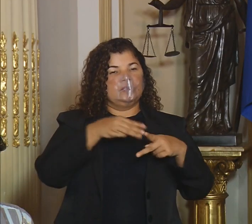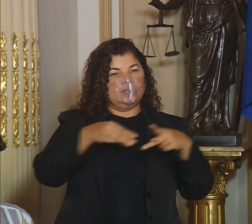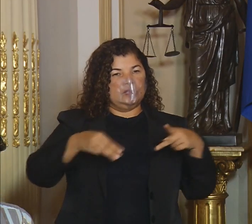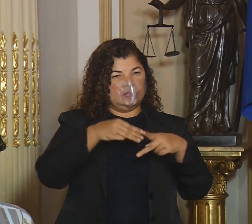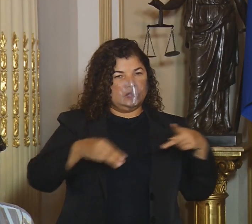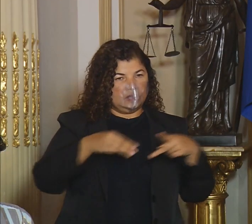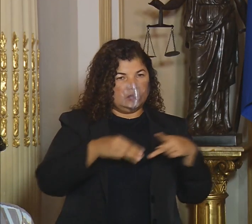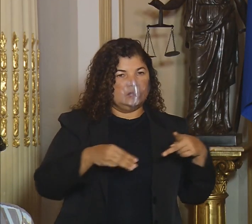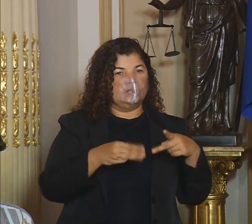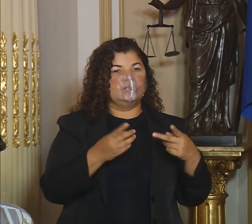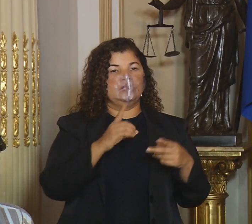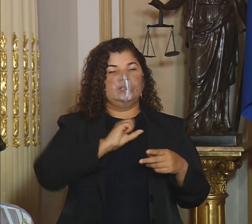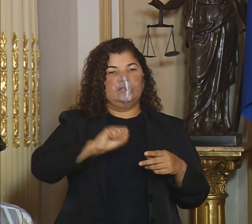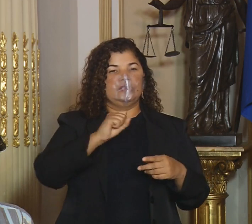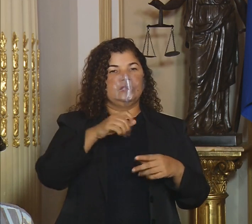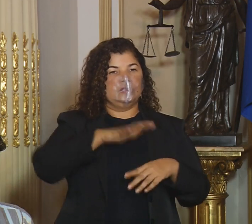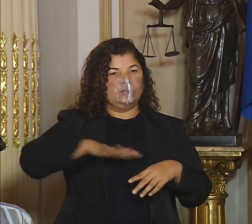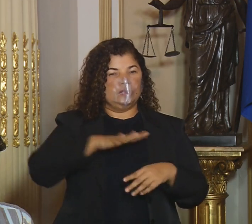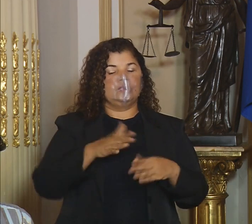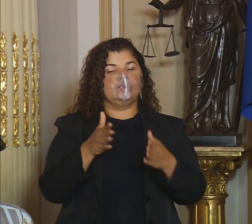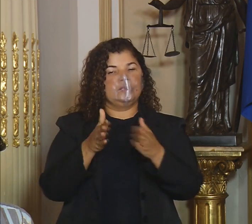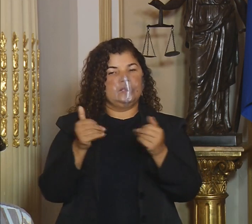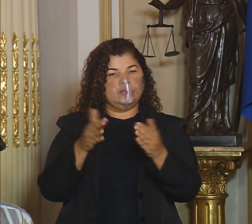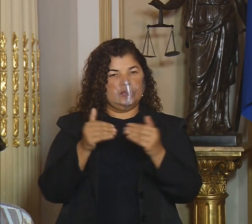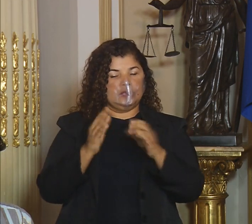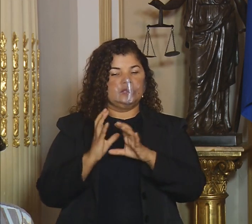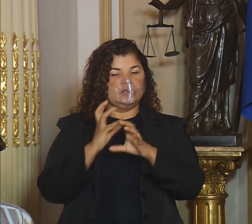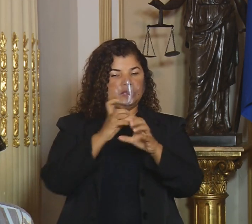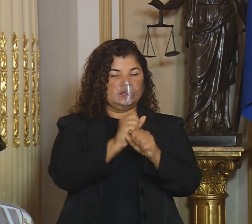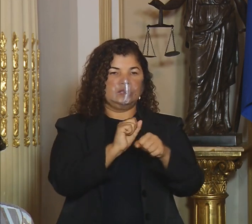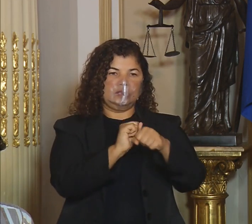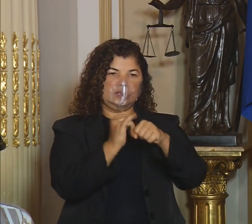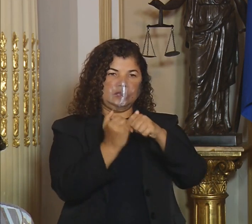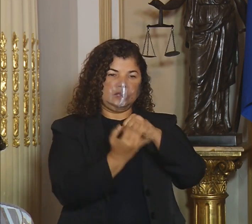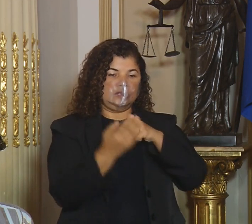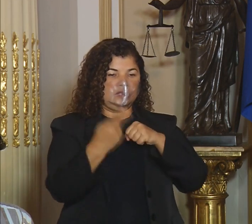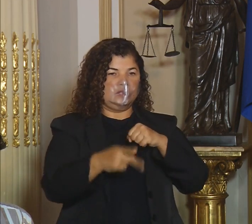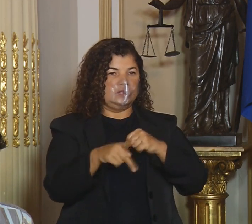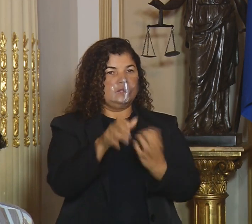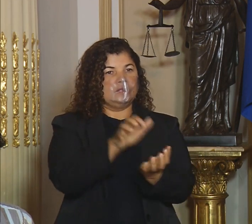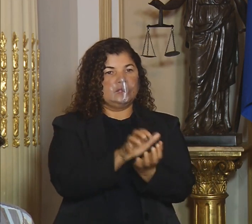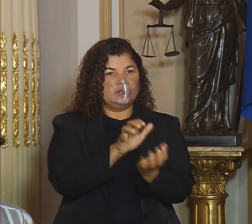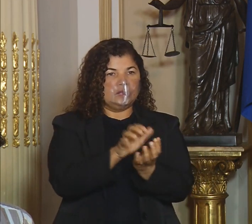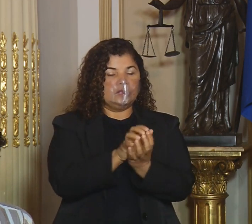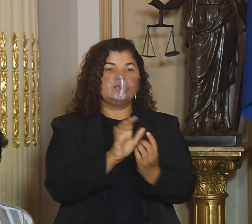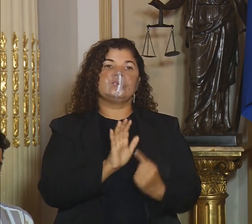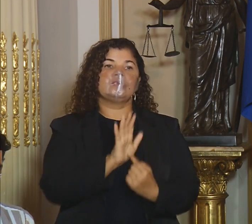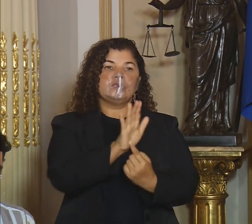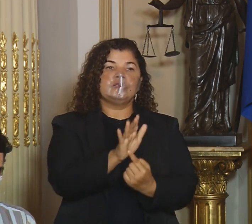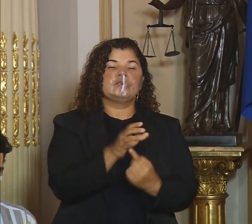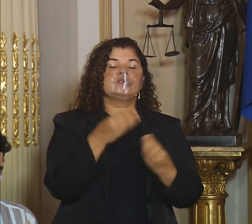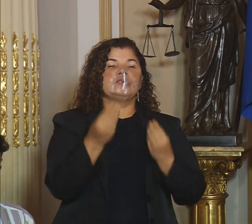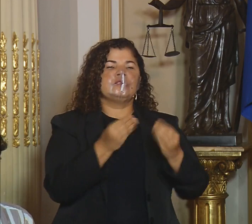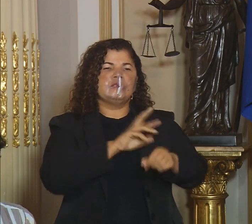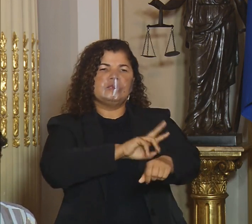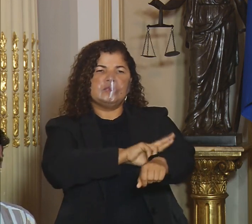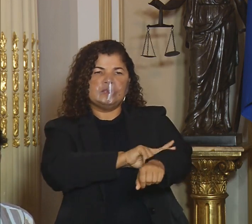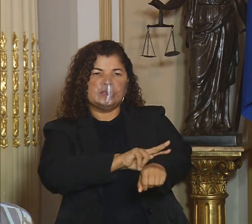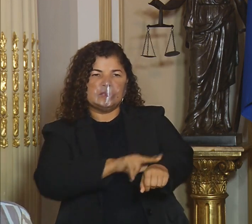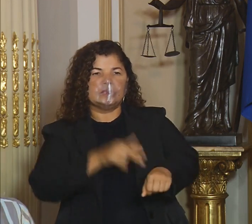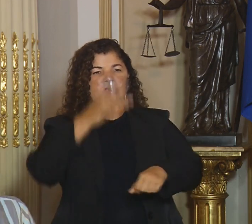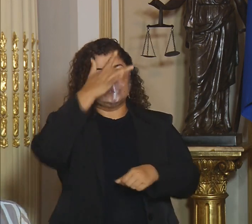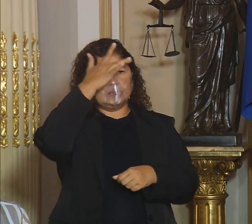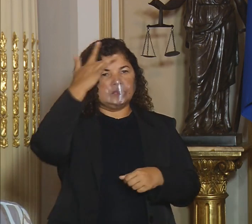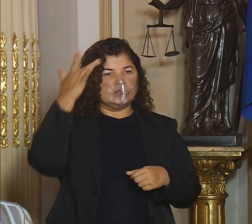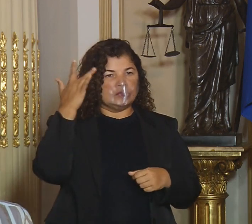Defensoria Pública solicitaram que os dados epidemiológicos da Covid-19 em Pernambuco especifiquem também a raça, cor e etnia das